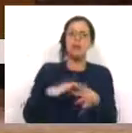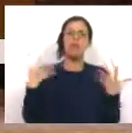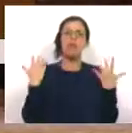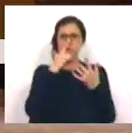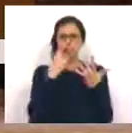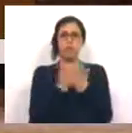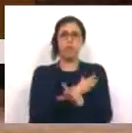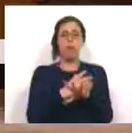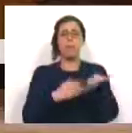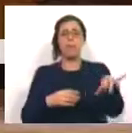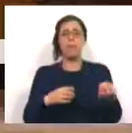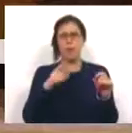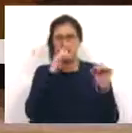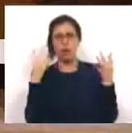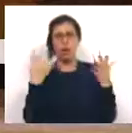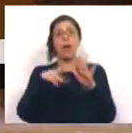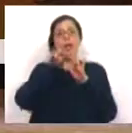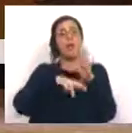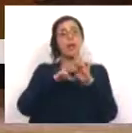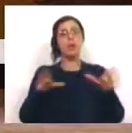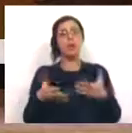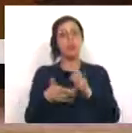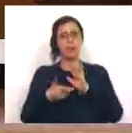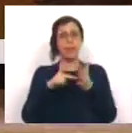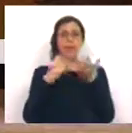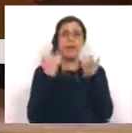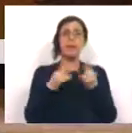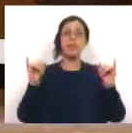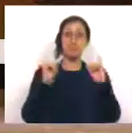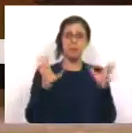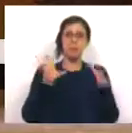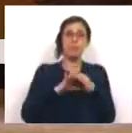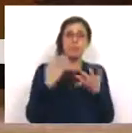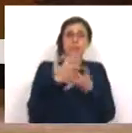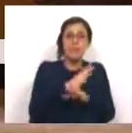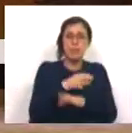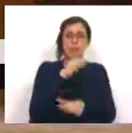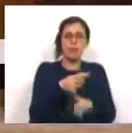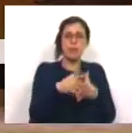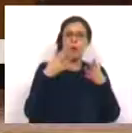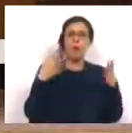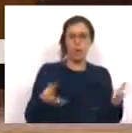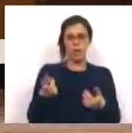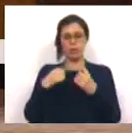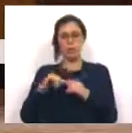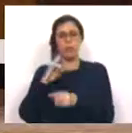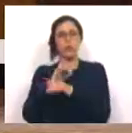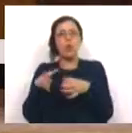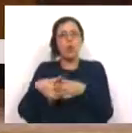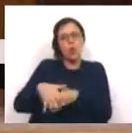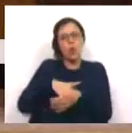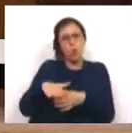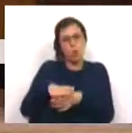fogos florestais atingem. O relatório da Comissão Técnica Independente relativo aos incêndios de Pedrógão Grande e outros